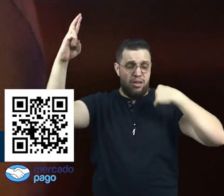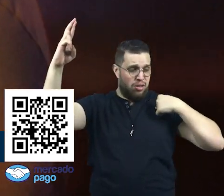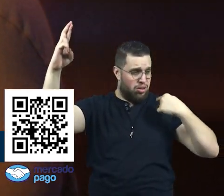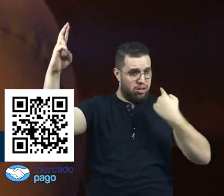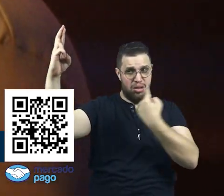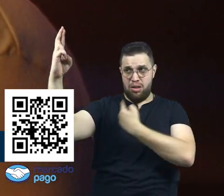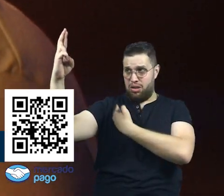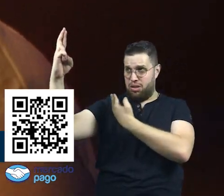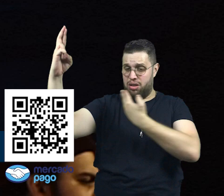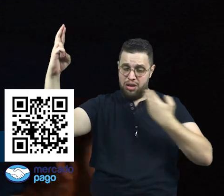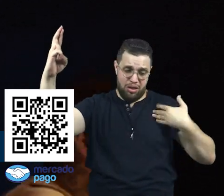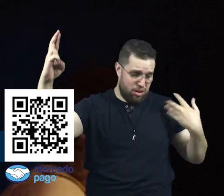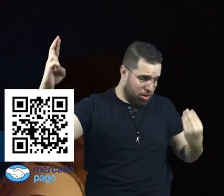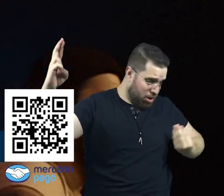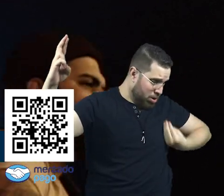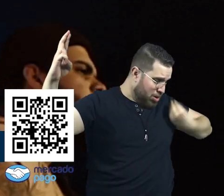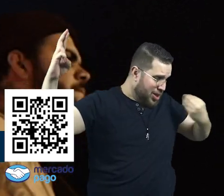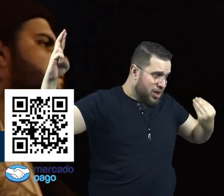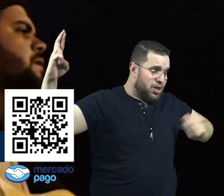Senhor, te